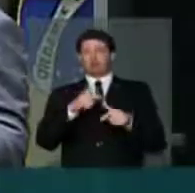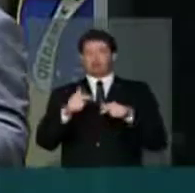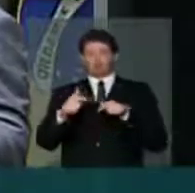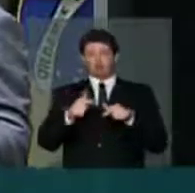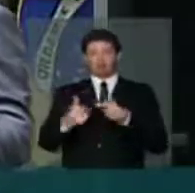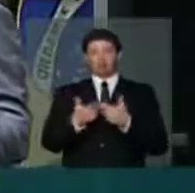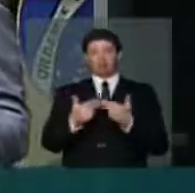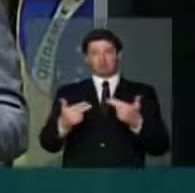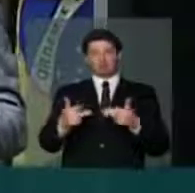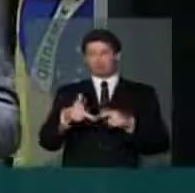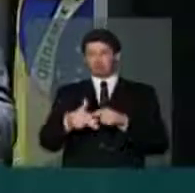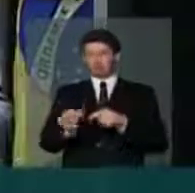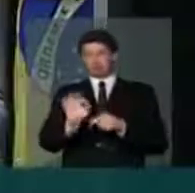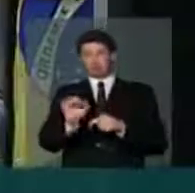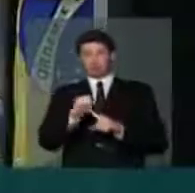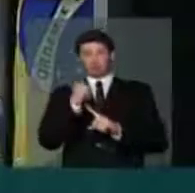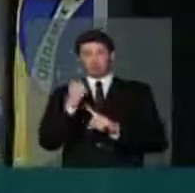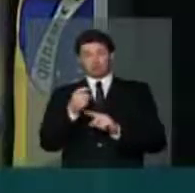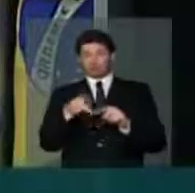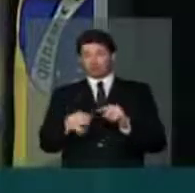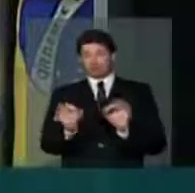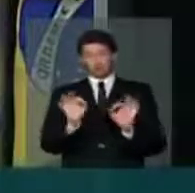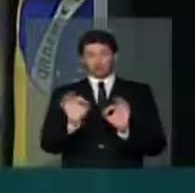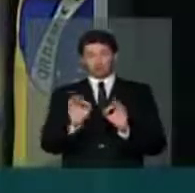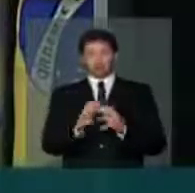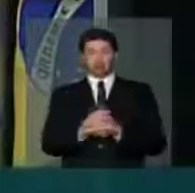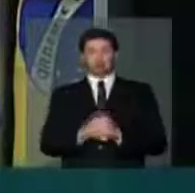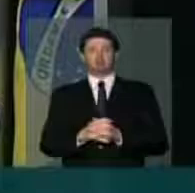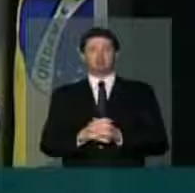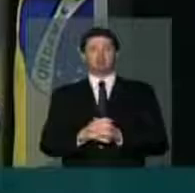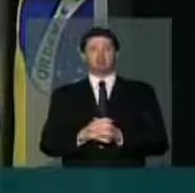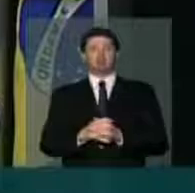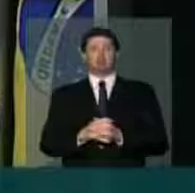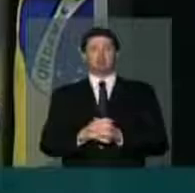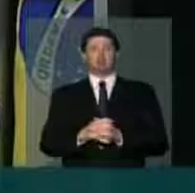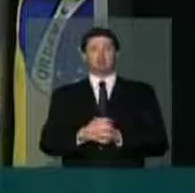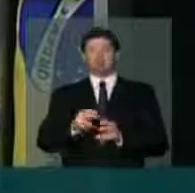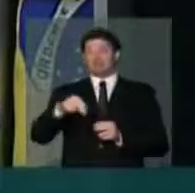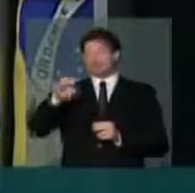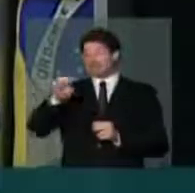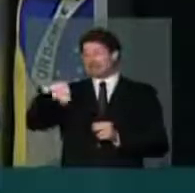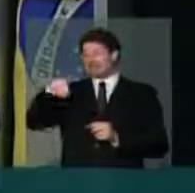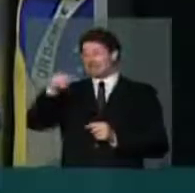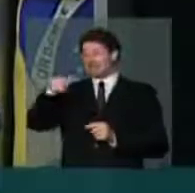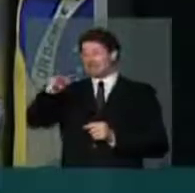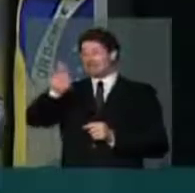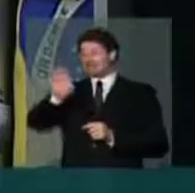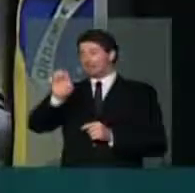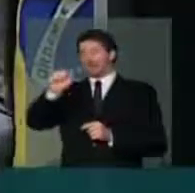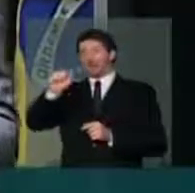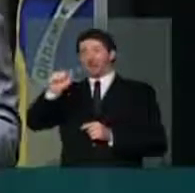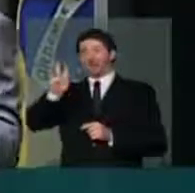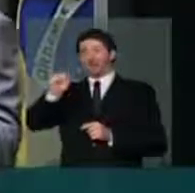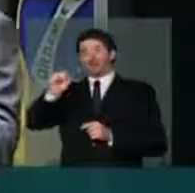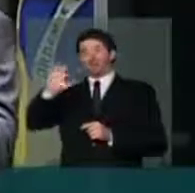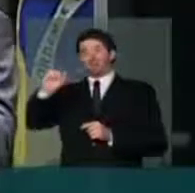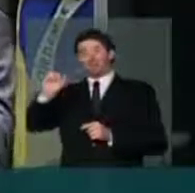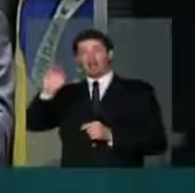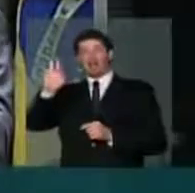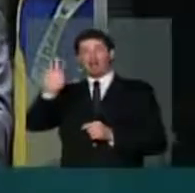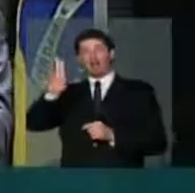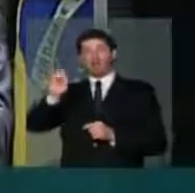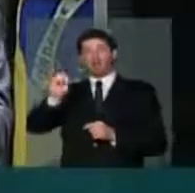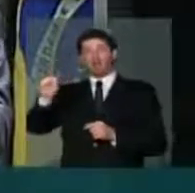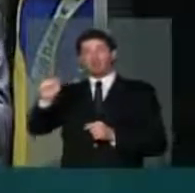benefícios trabalhistas e sociais, nem que a vaca tussa, nas palavras